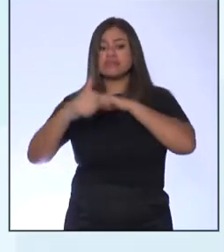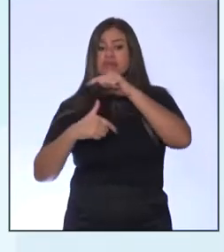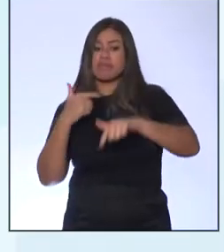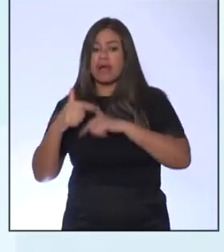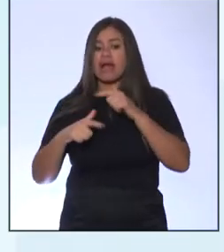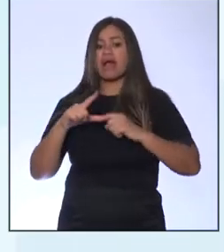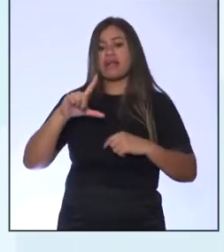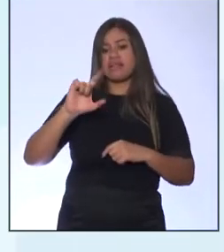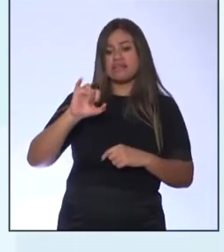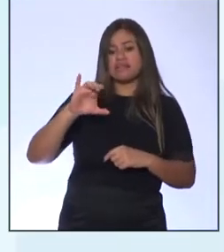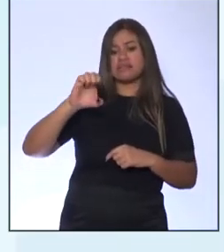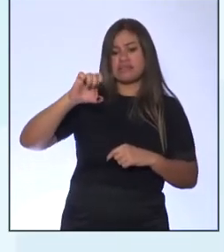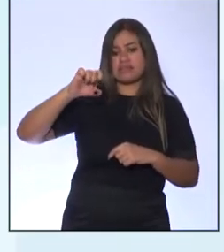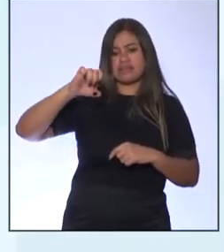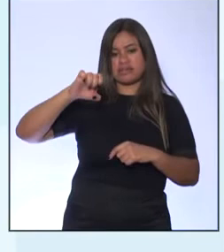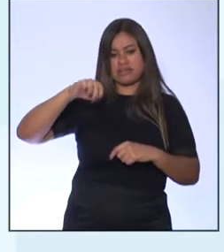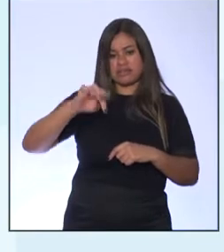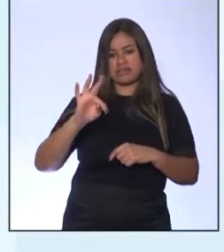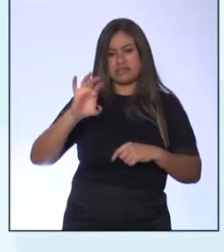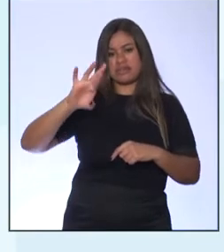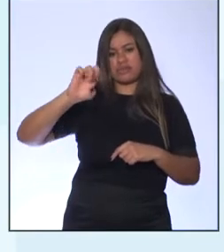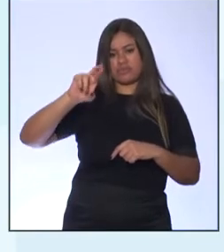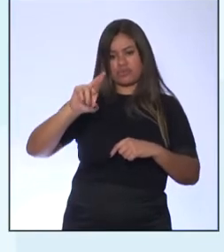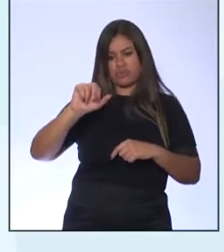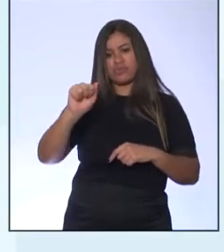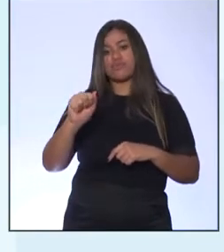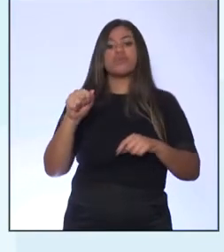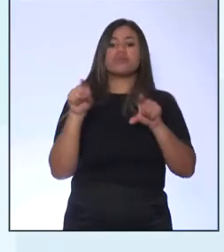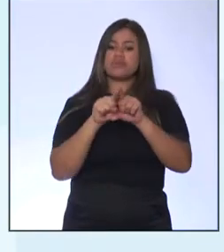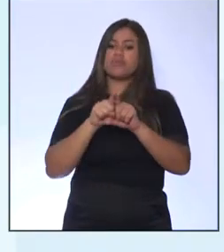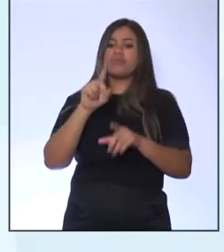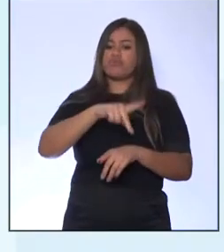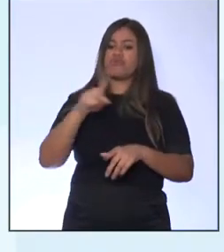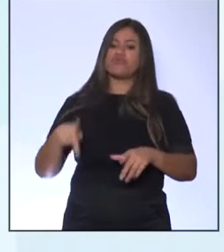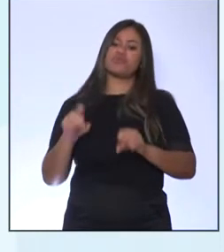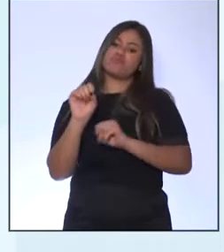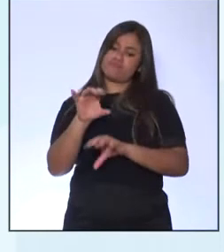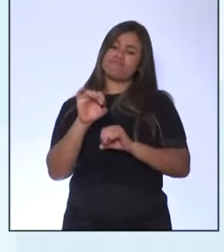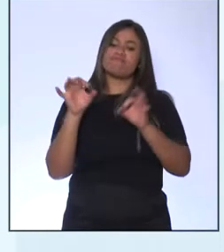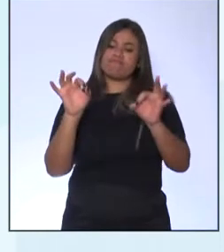portanto, o professor em sala de aula. O próximo, por gentileza.